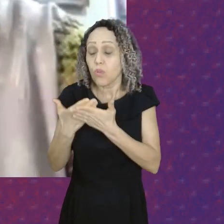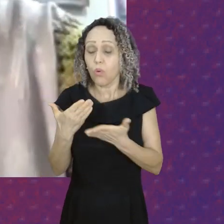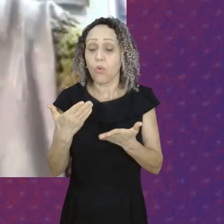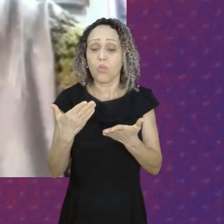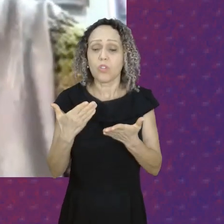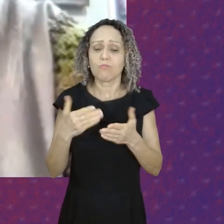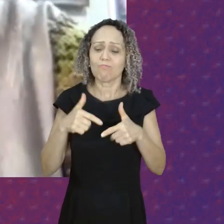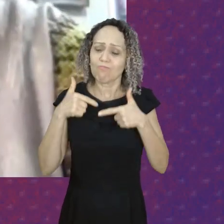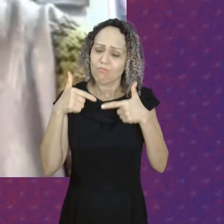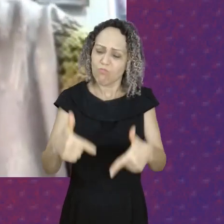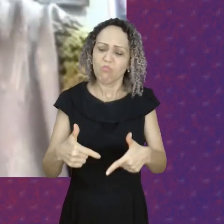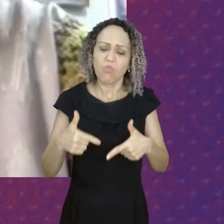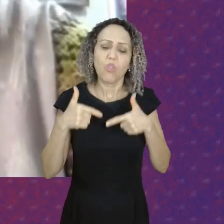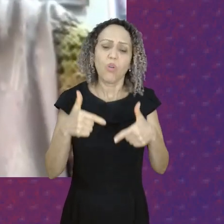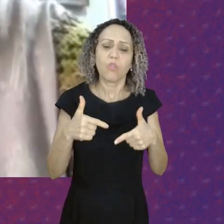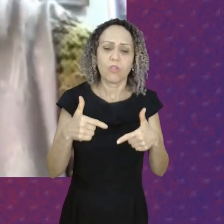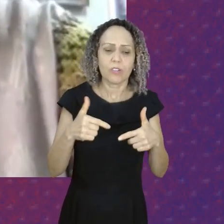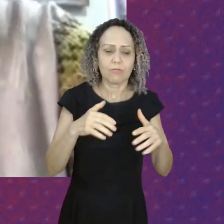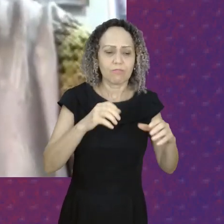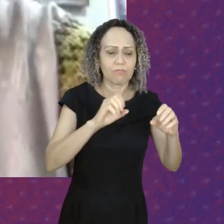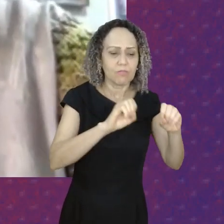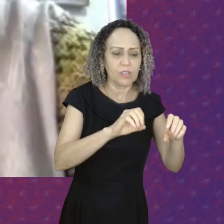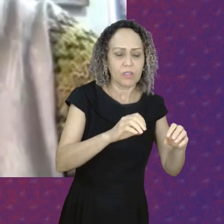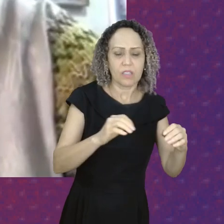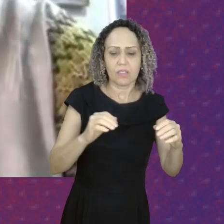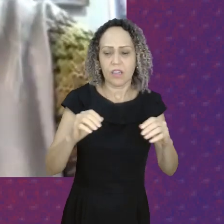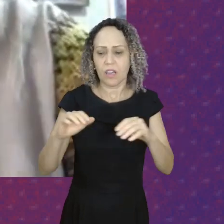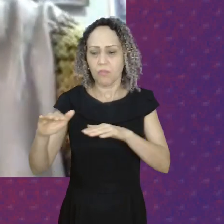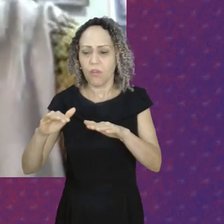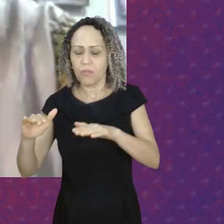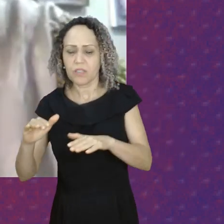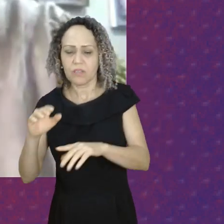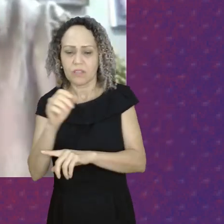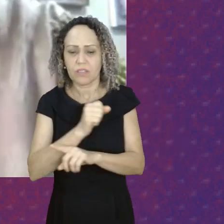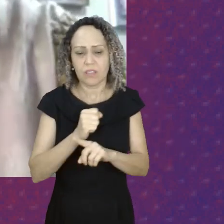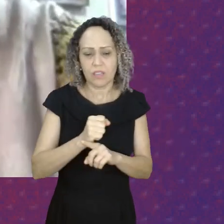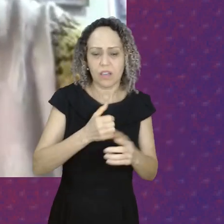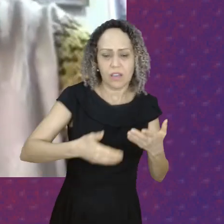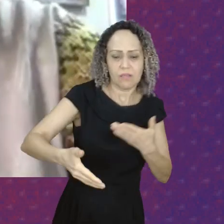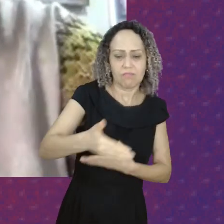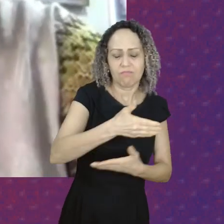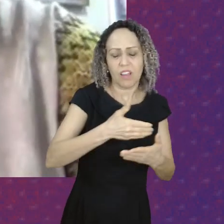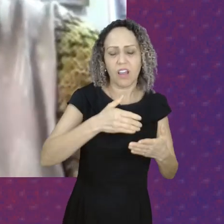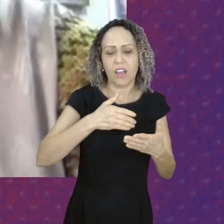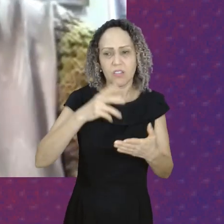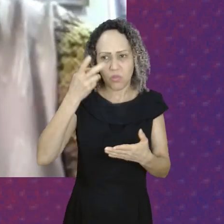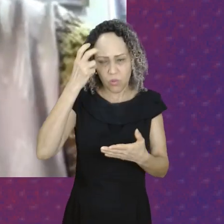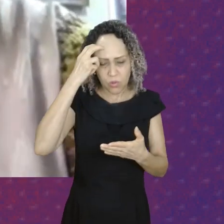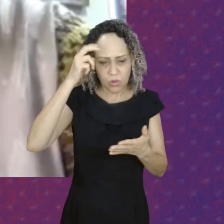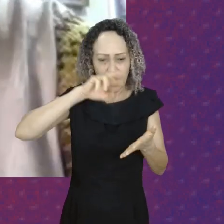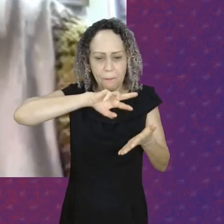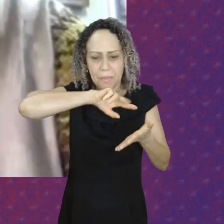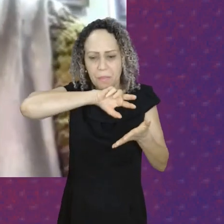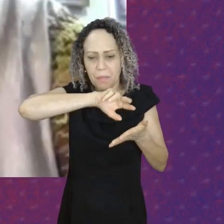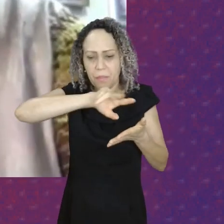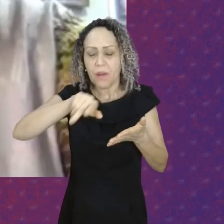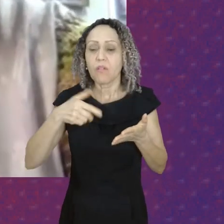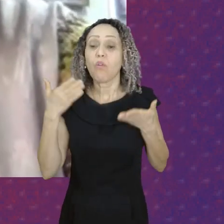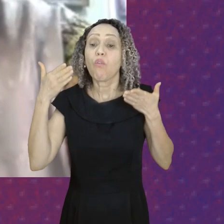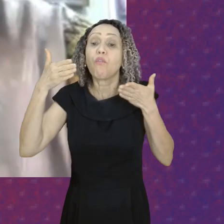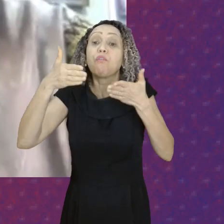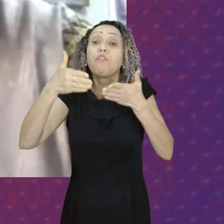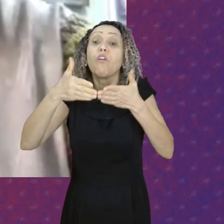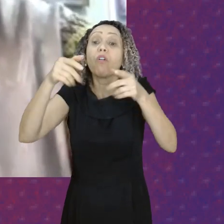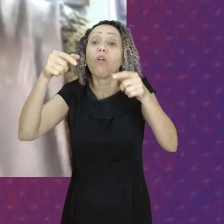nessa interface entre educação, movimentos sociais, pluralidade cultural, com um foco especial